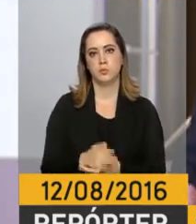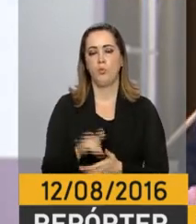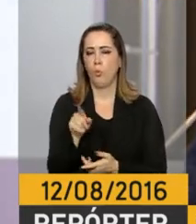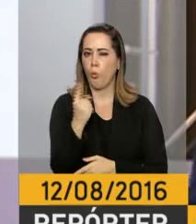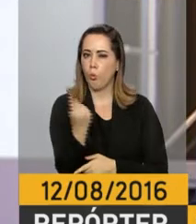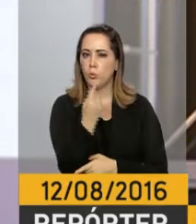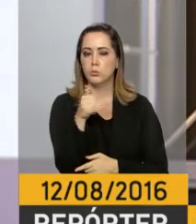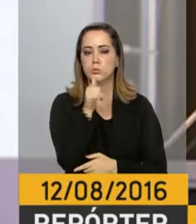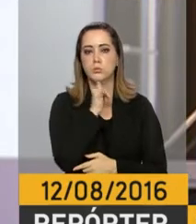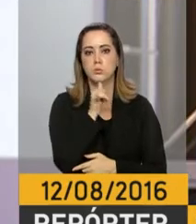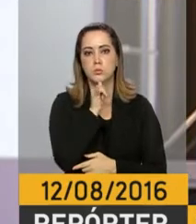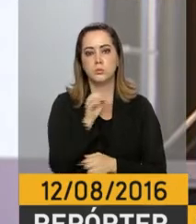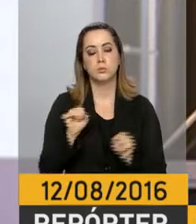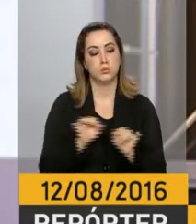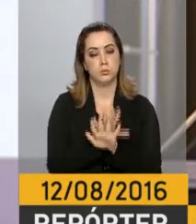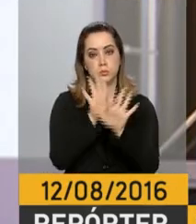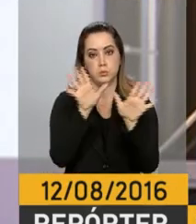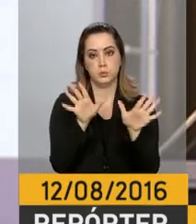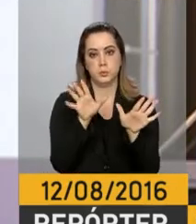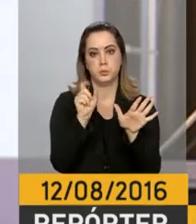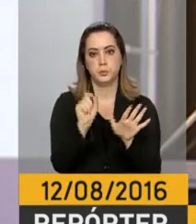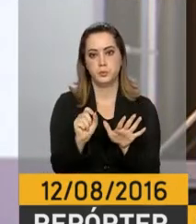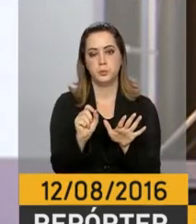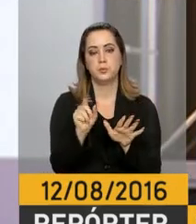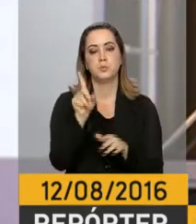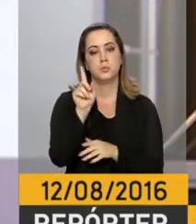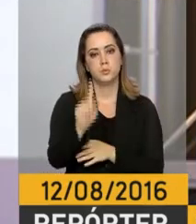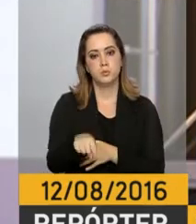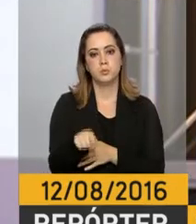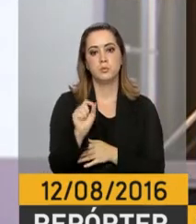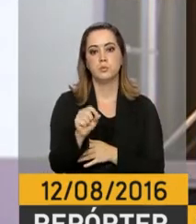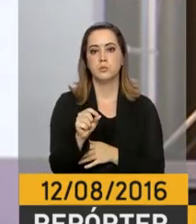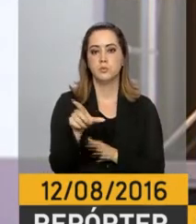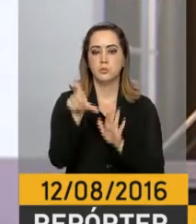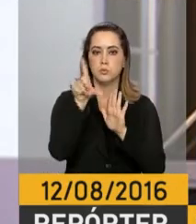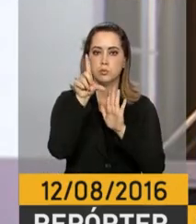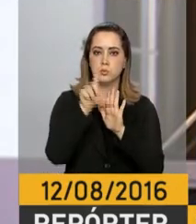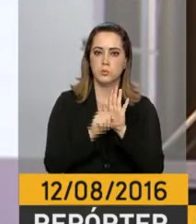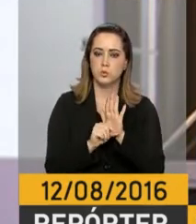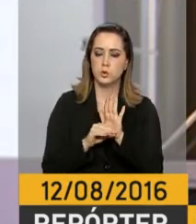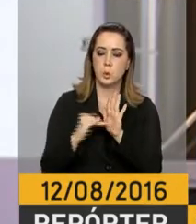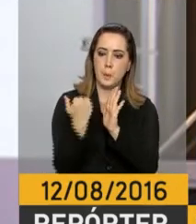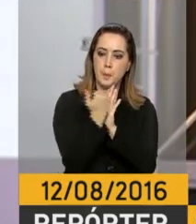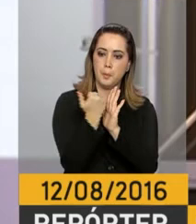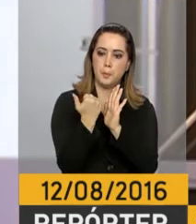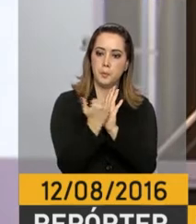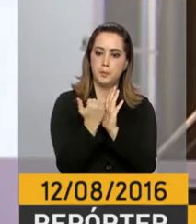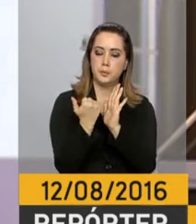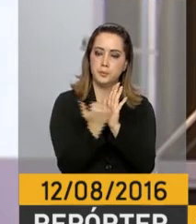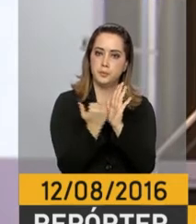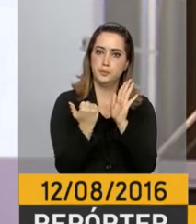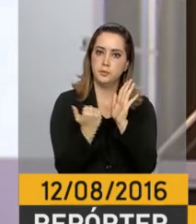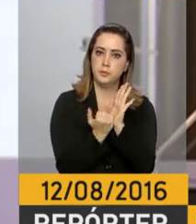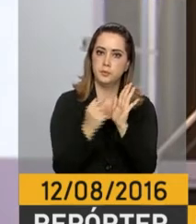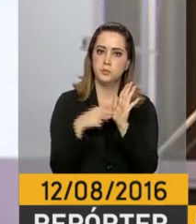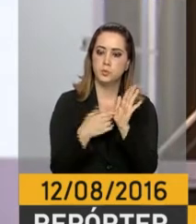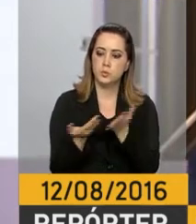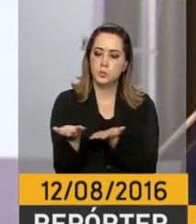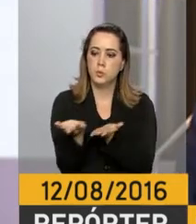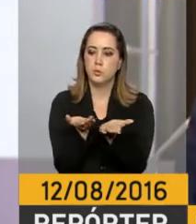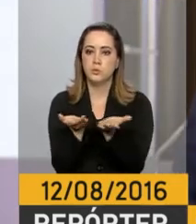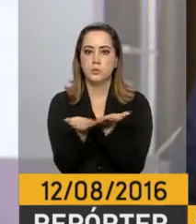exemplo claro dessa atuação tem sido a redução gradual da nossa posição em swaps